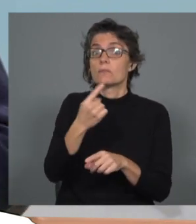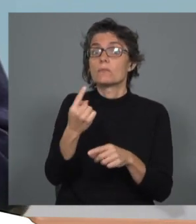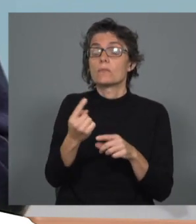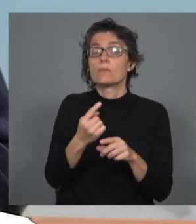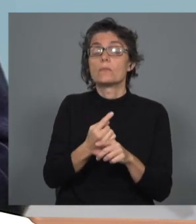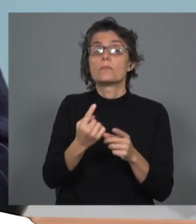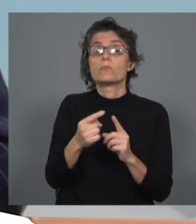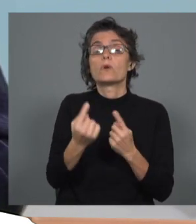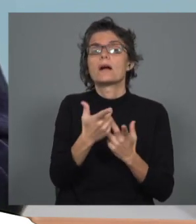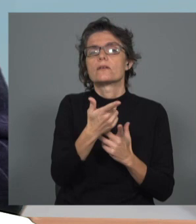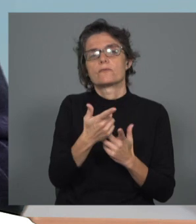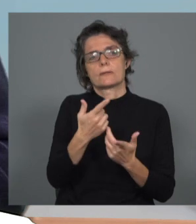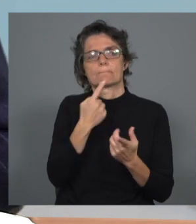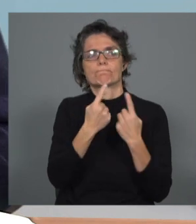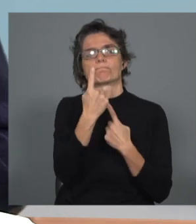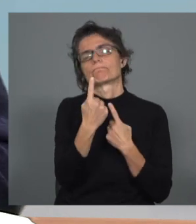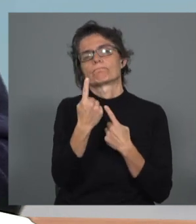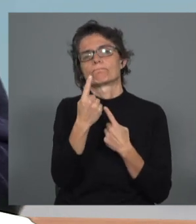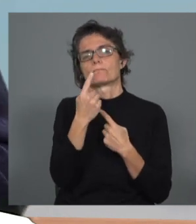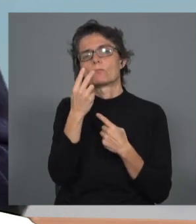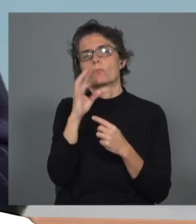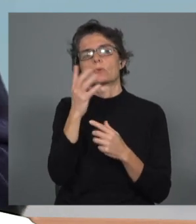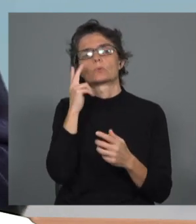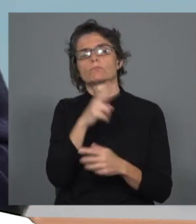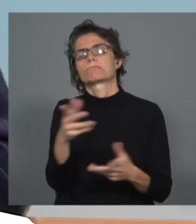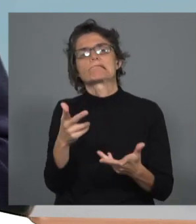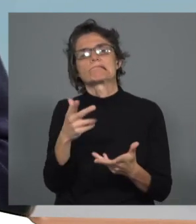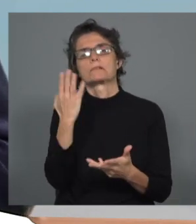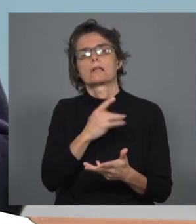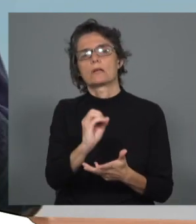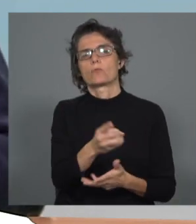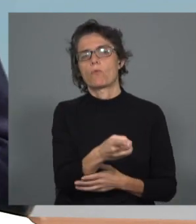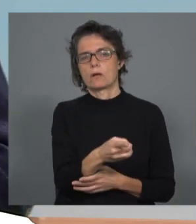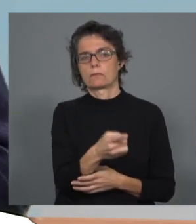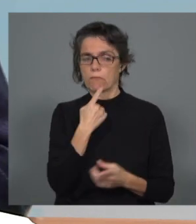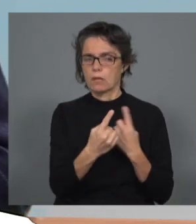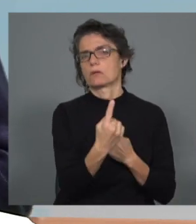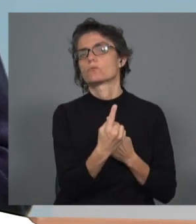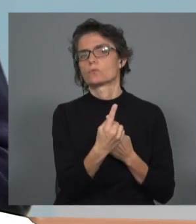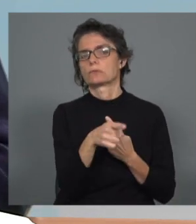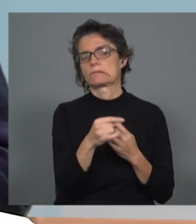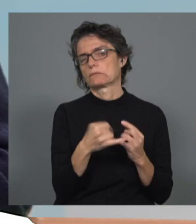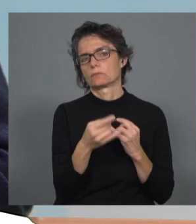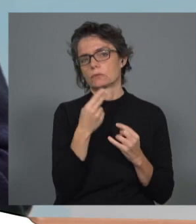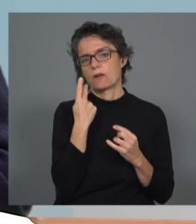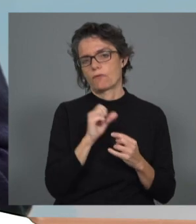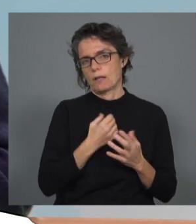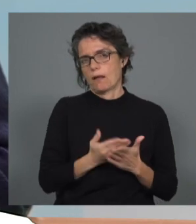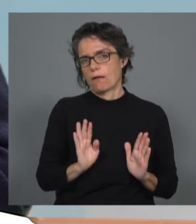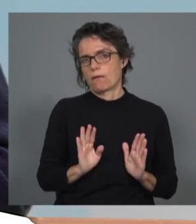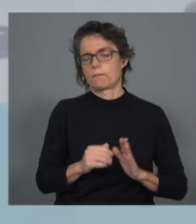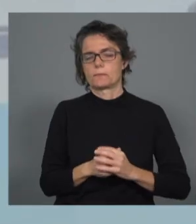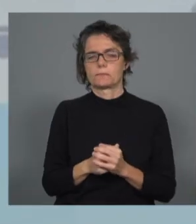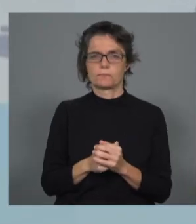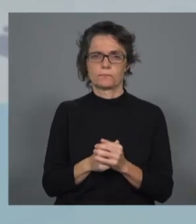o atropelo dos direitos daqueles que não têm voz nem vez, muitas vezes, em alguns países, neste caso as Filipinas. No caso